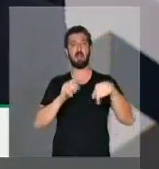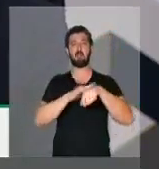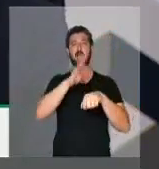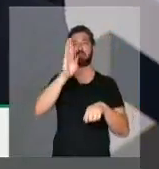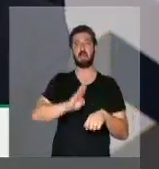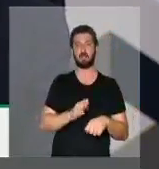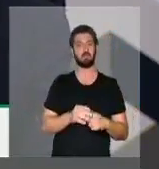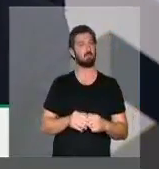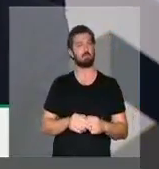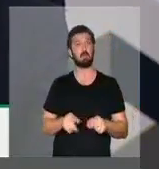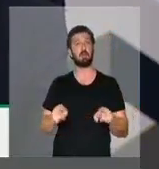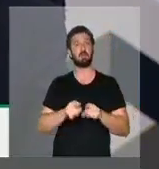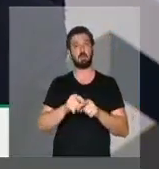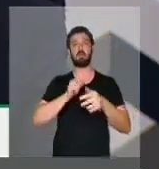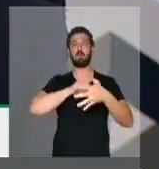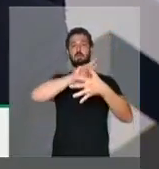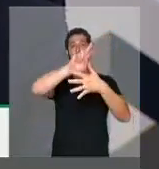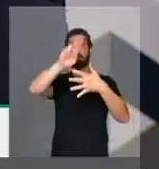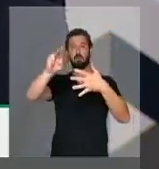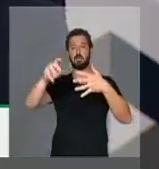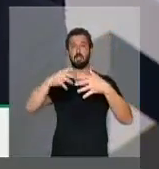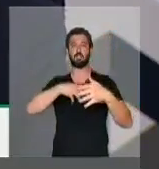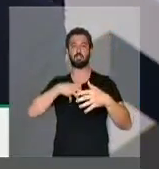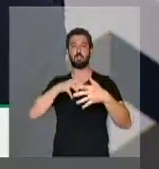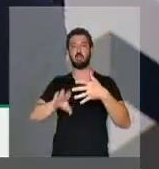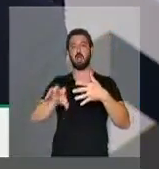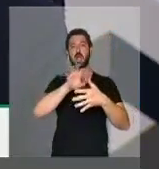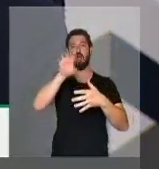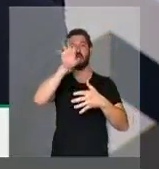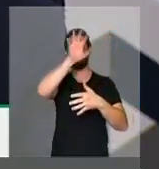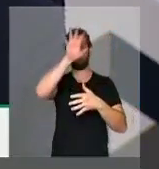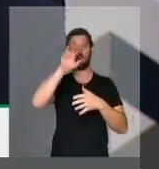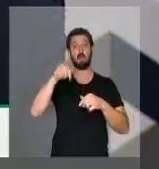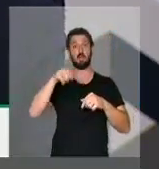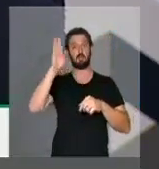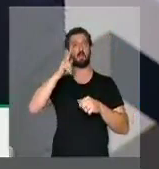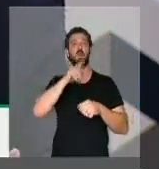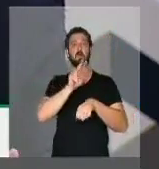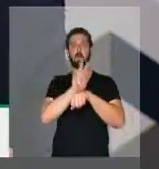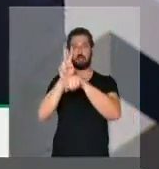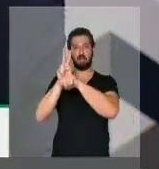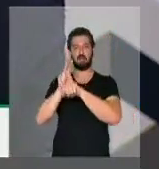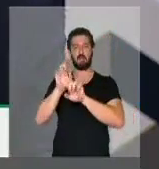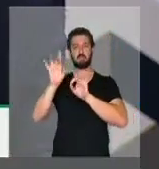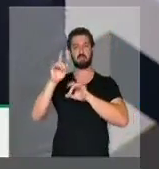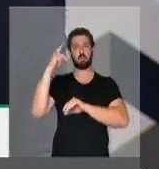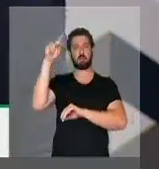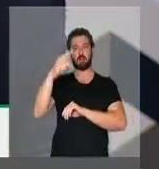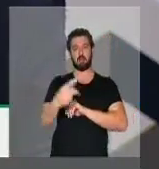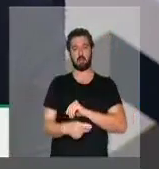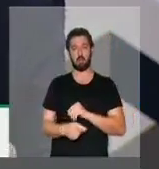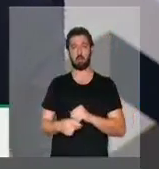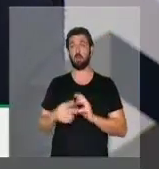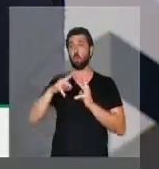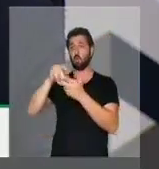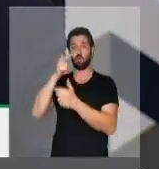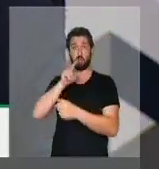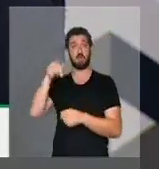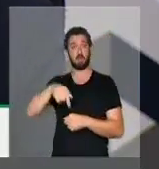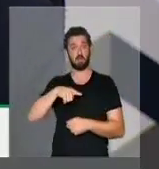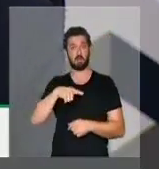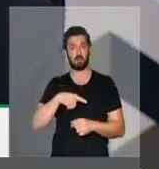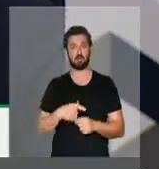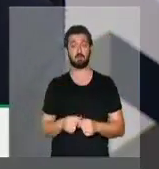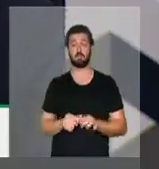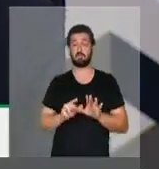com uma preservação de pluralidade local, que é raro no mundo inteiro. Ao lado disso, por mais que